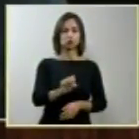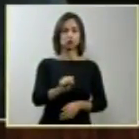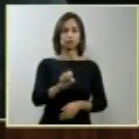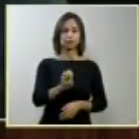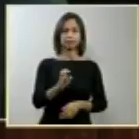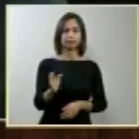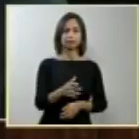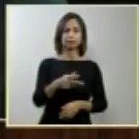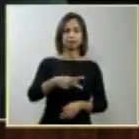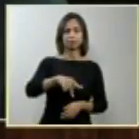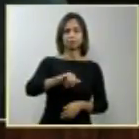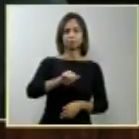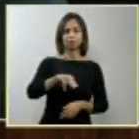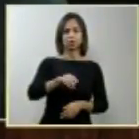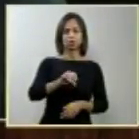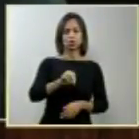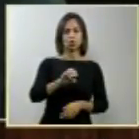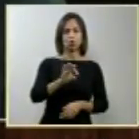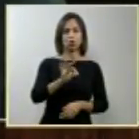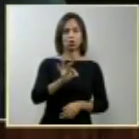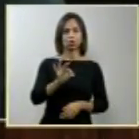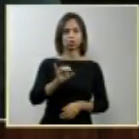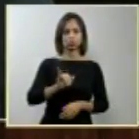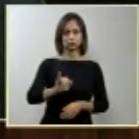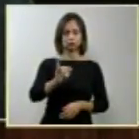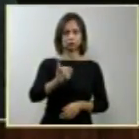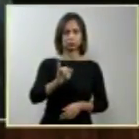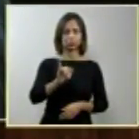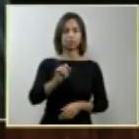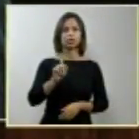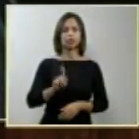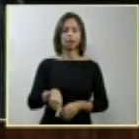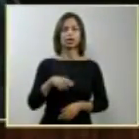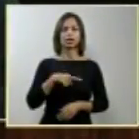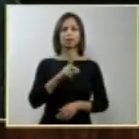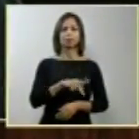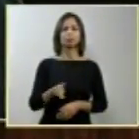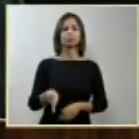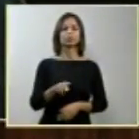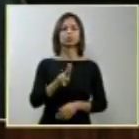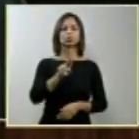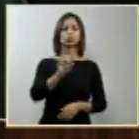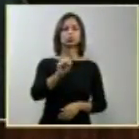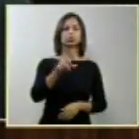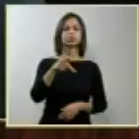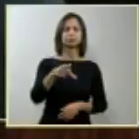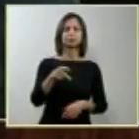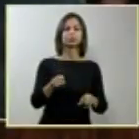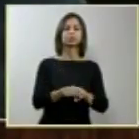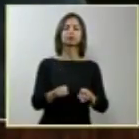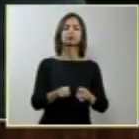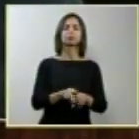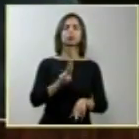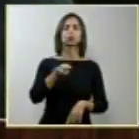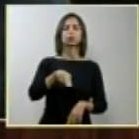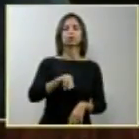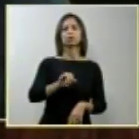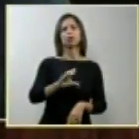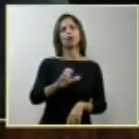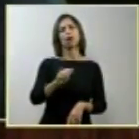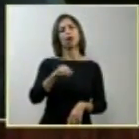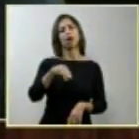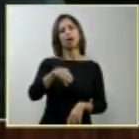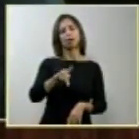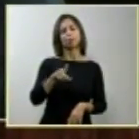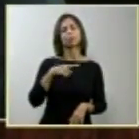Aristodemo Pinotti é professor titular por concurso emérito da USP, da Unicamp, membro da